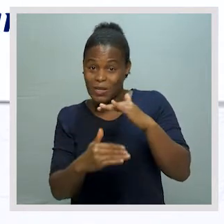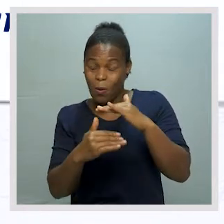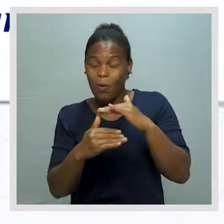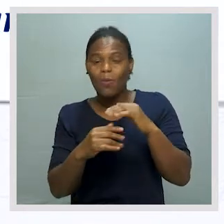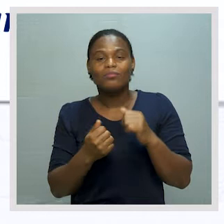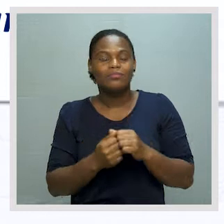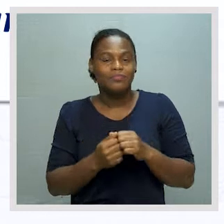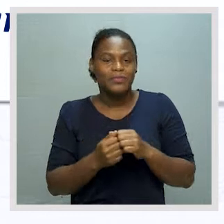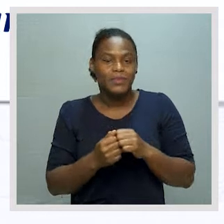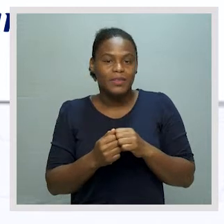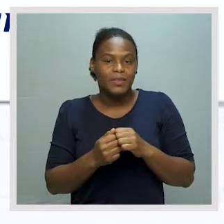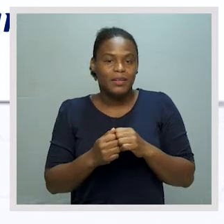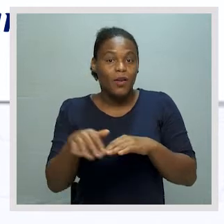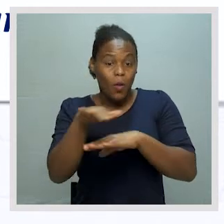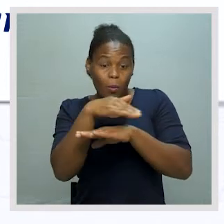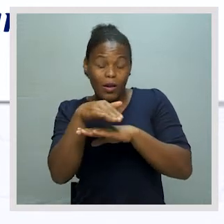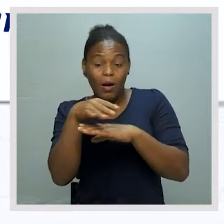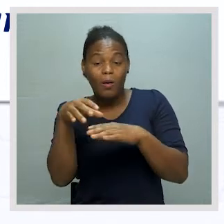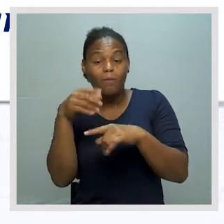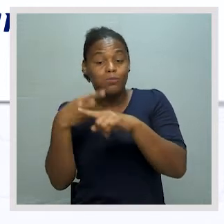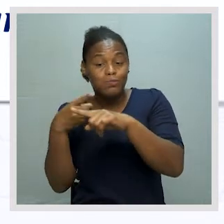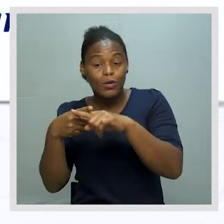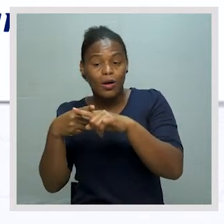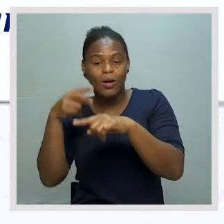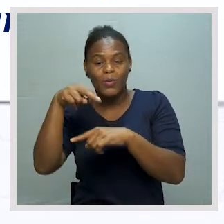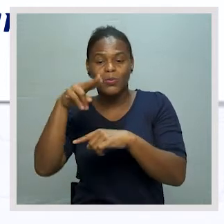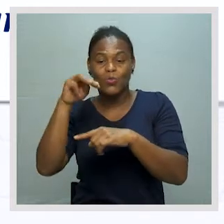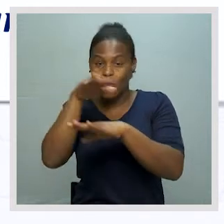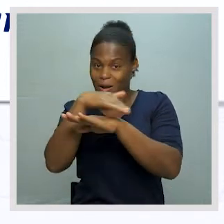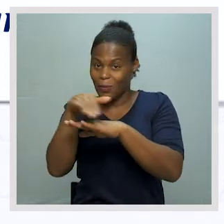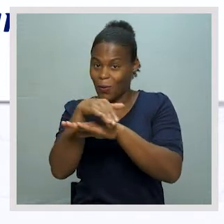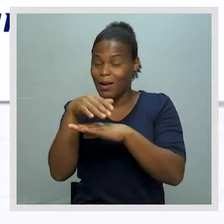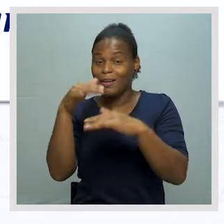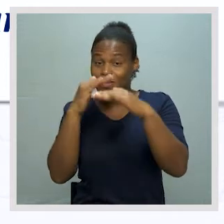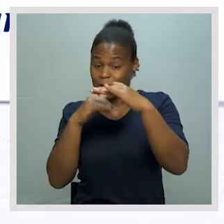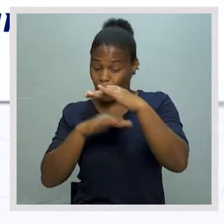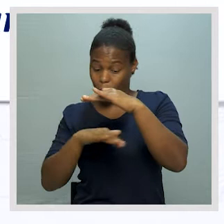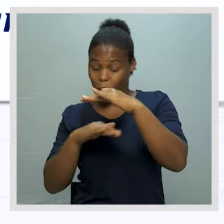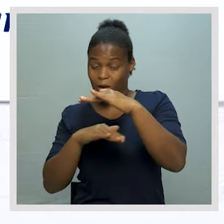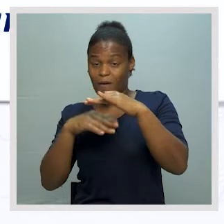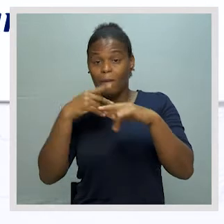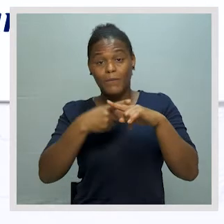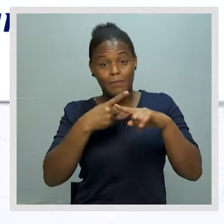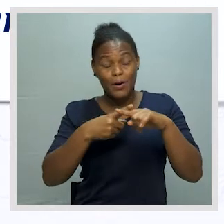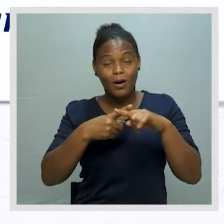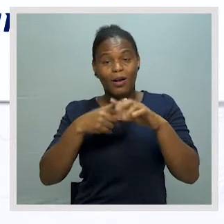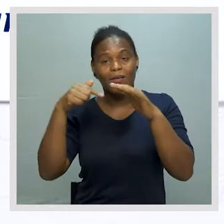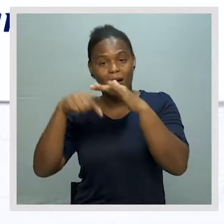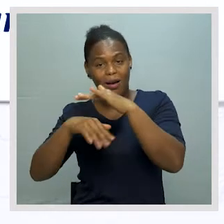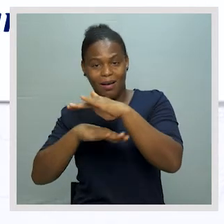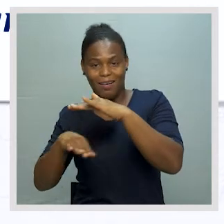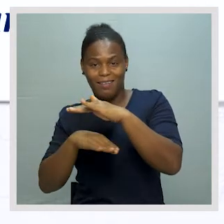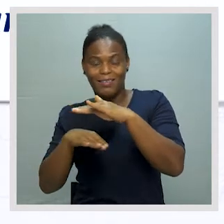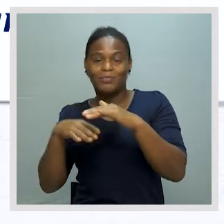cujo numerador é o produto dos numeradores das frações e o denominador é o produto dos